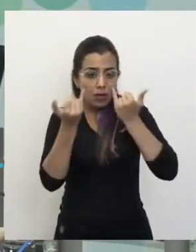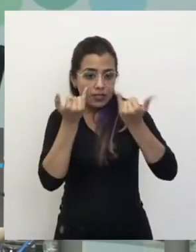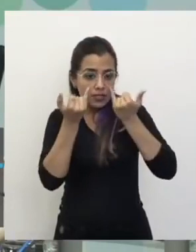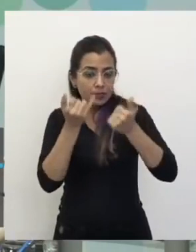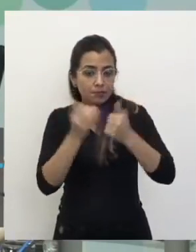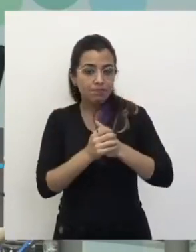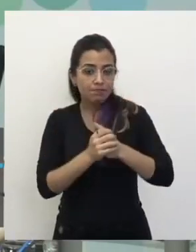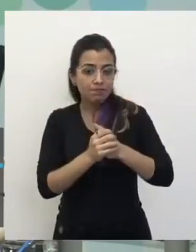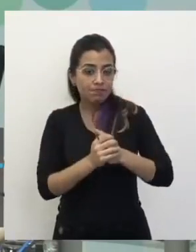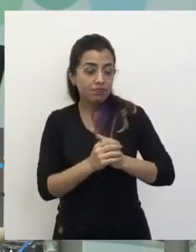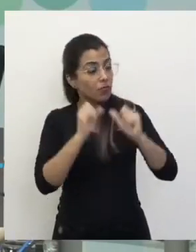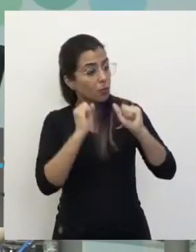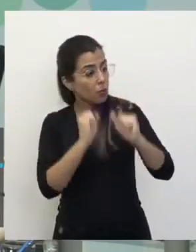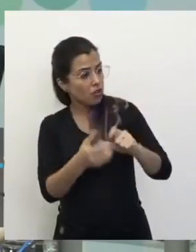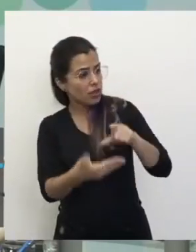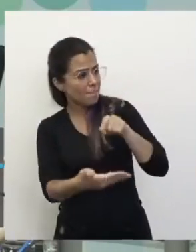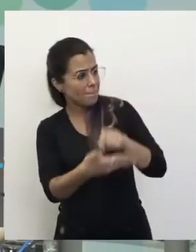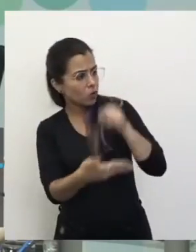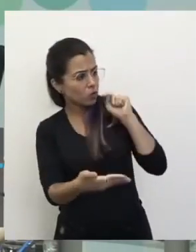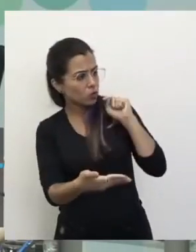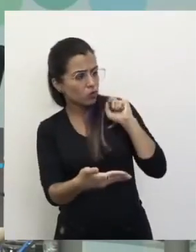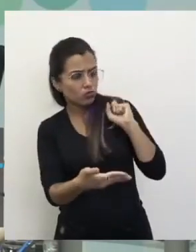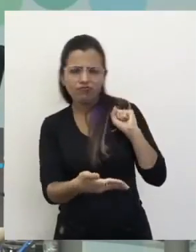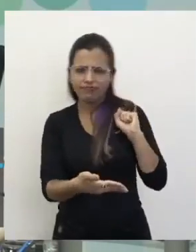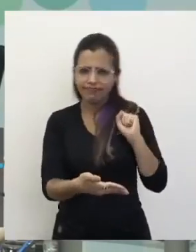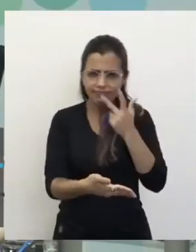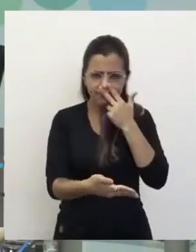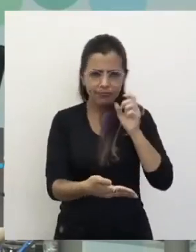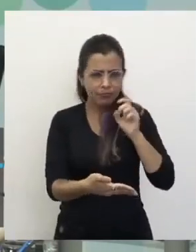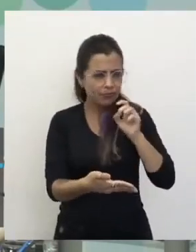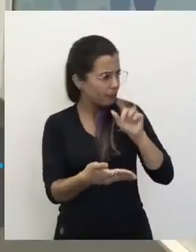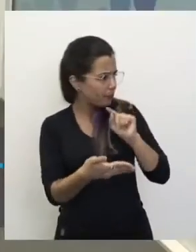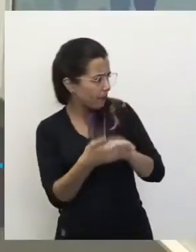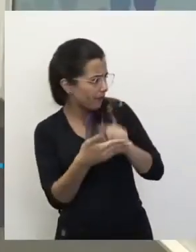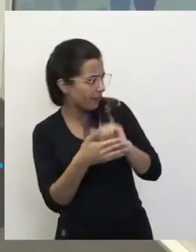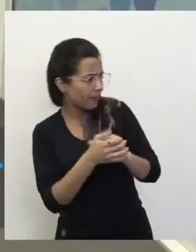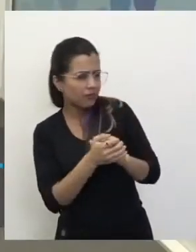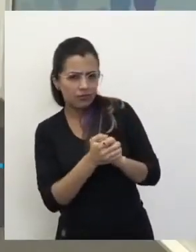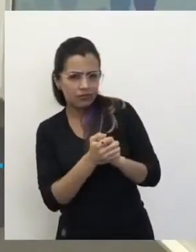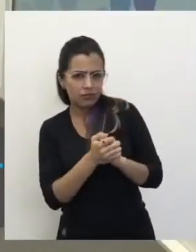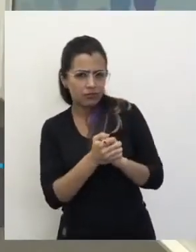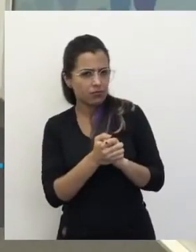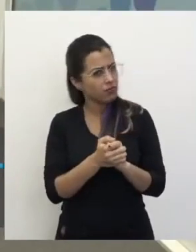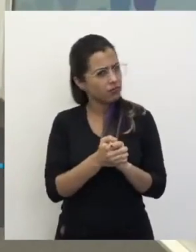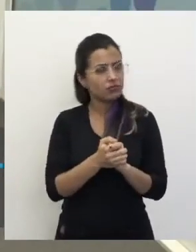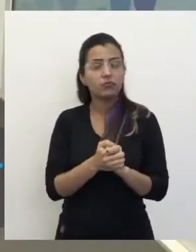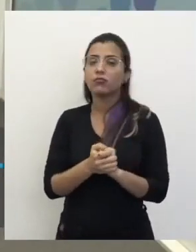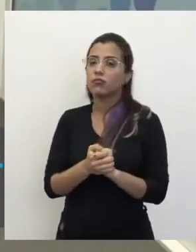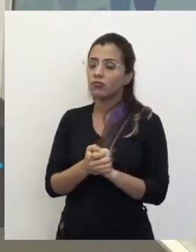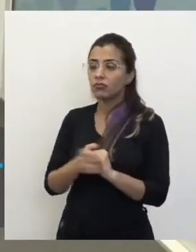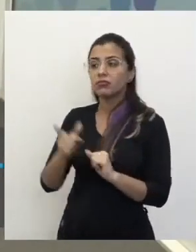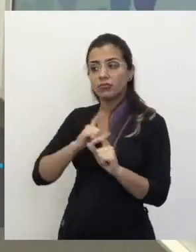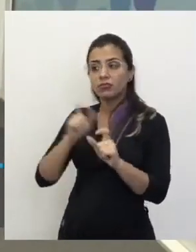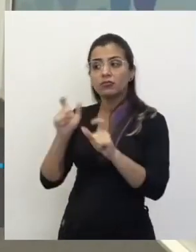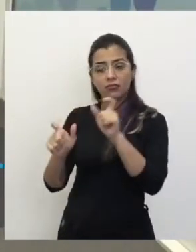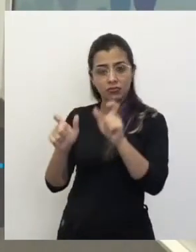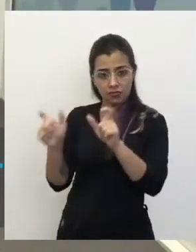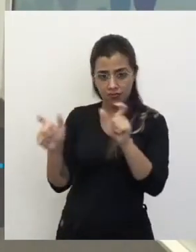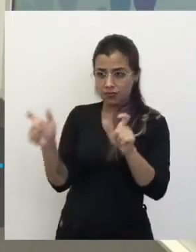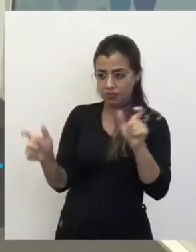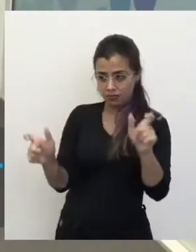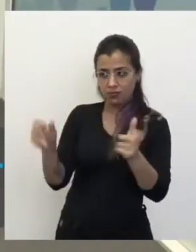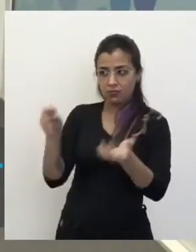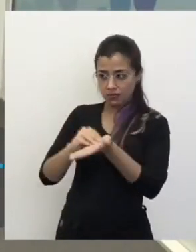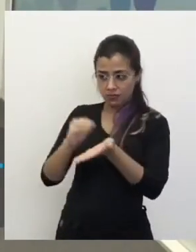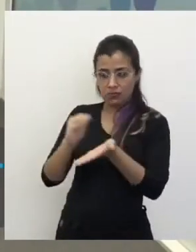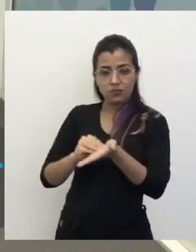ter pontuação. Será que é só pontuação, Mauro? Não é só pontuação. Estão faltando algumas palavrinhas para poder criar tem pessoas